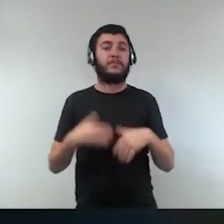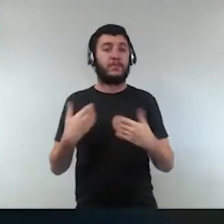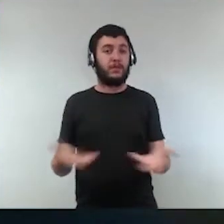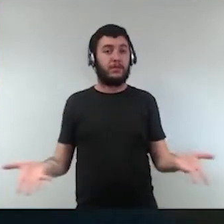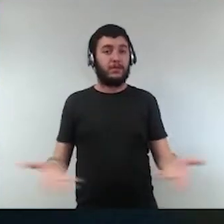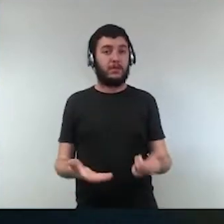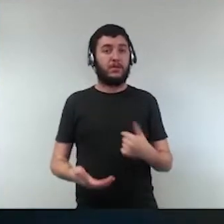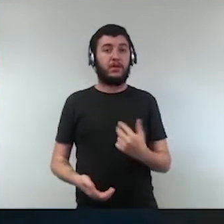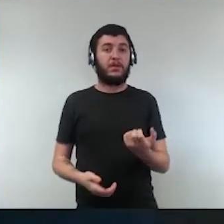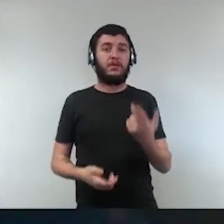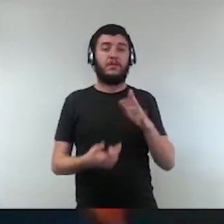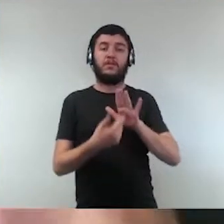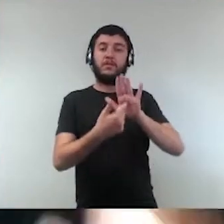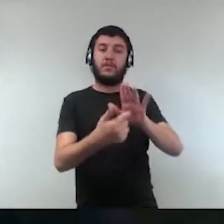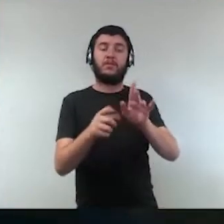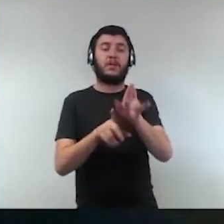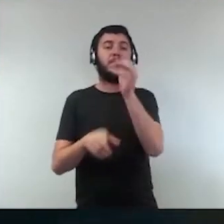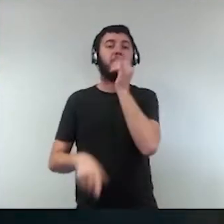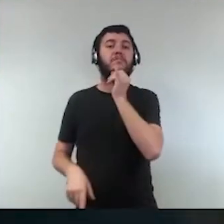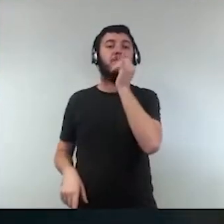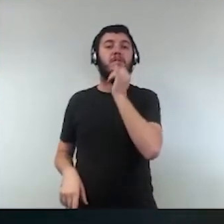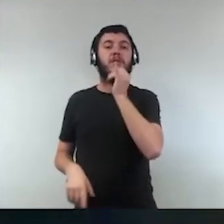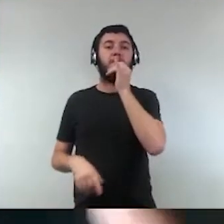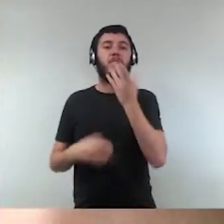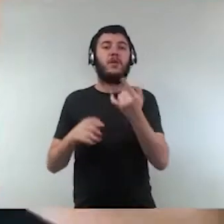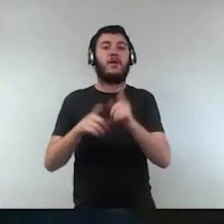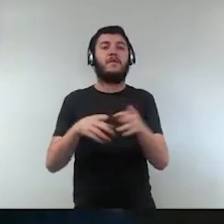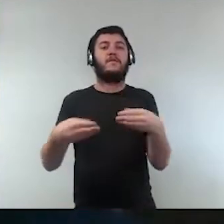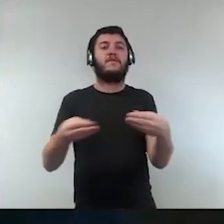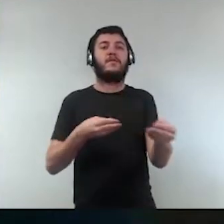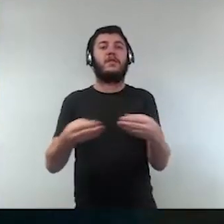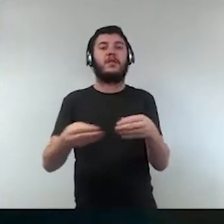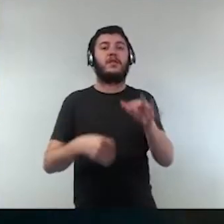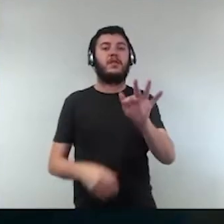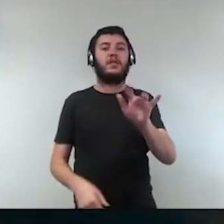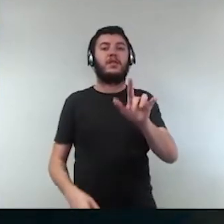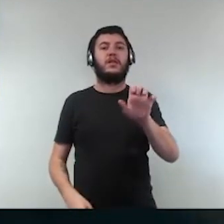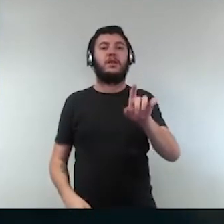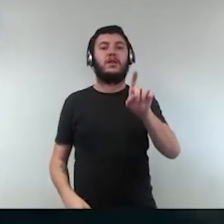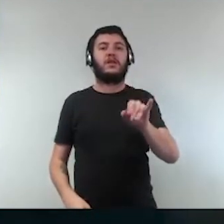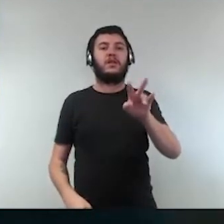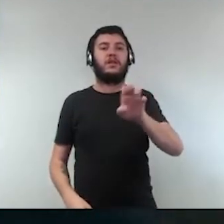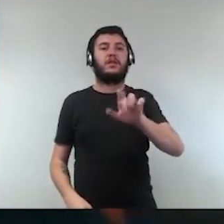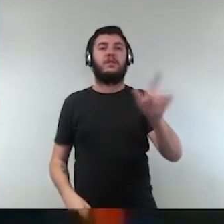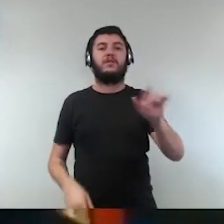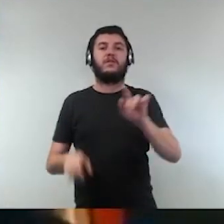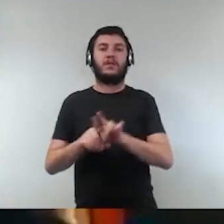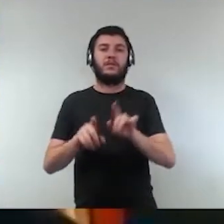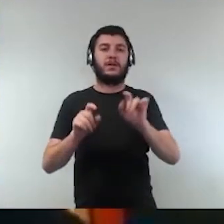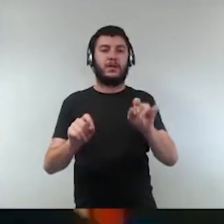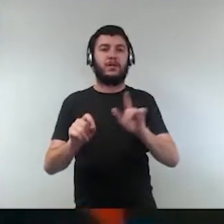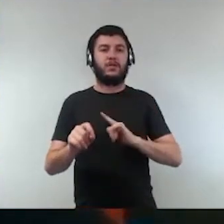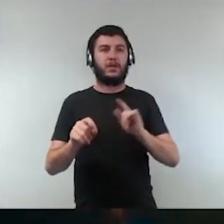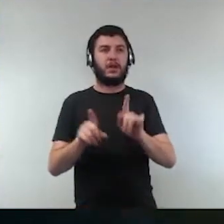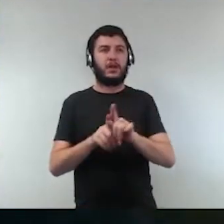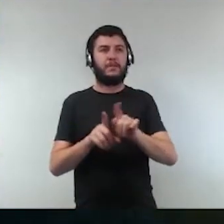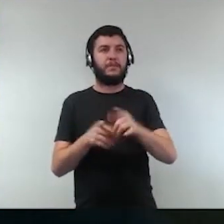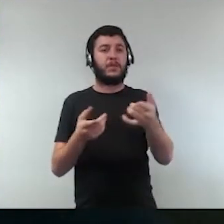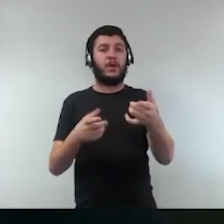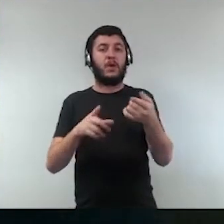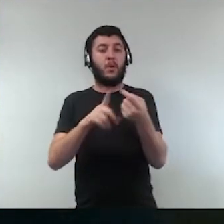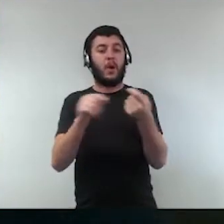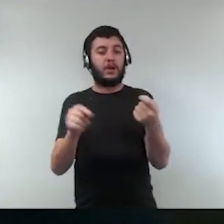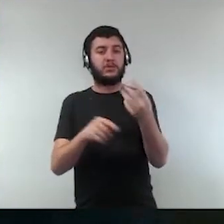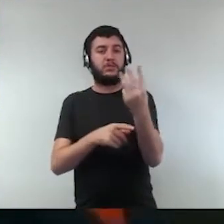destaco, por exemplo, como marcas dessa flexibilidade, como elas têm sido importantes, o artigo 3º, parágrafo 3º